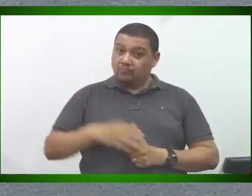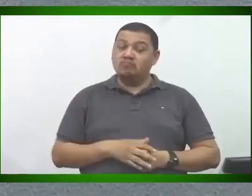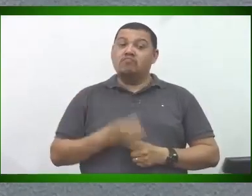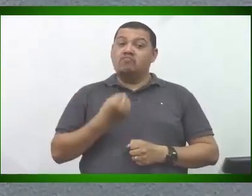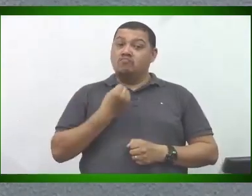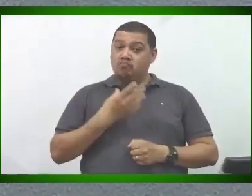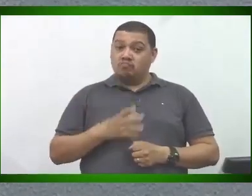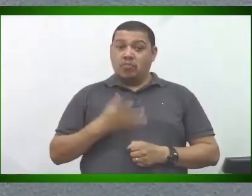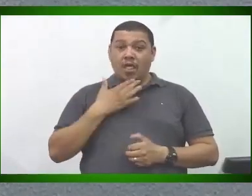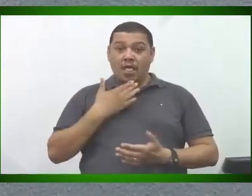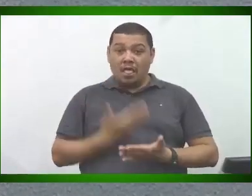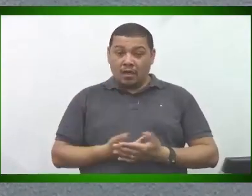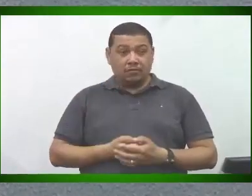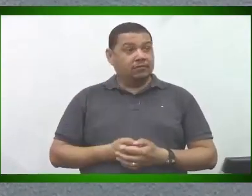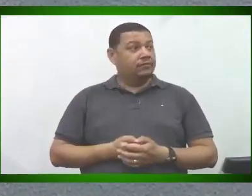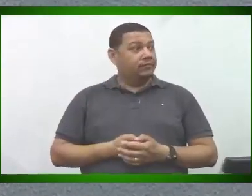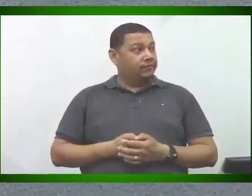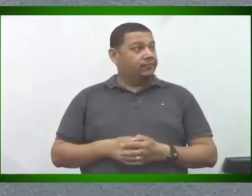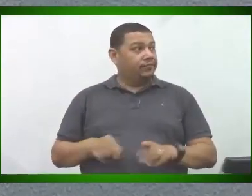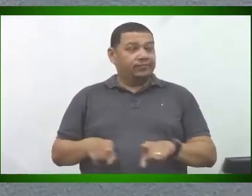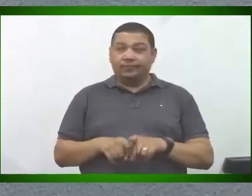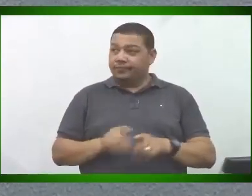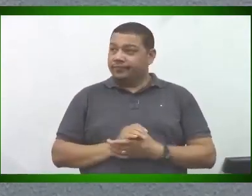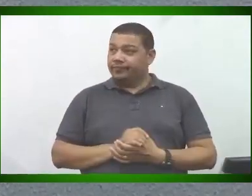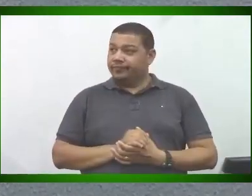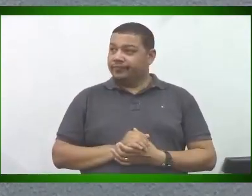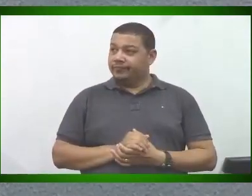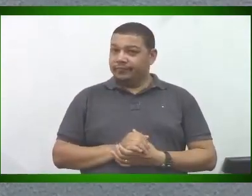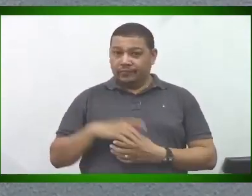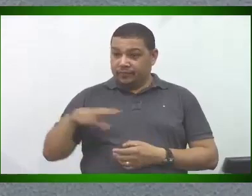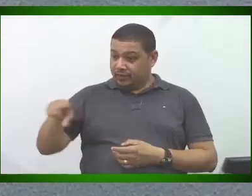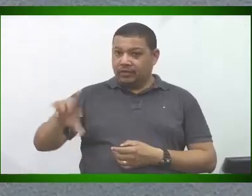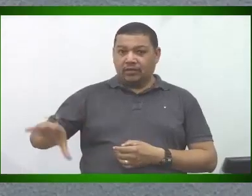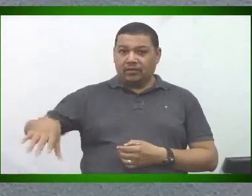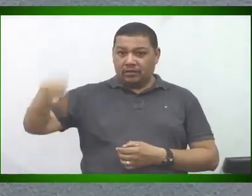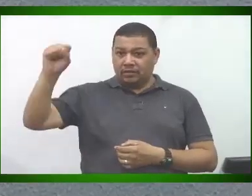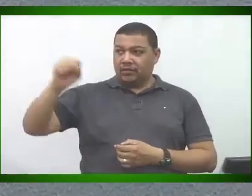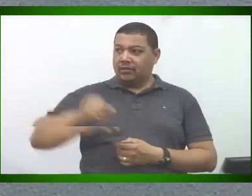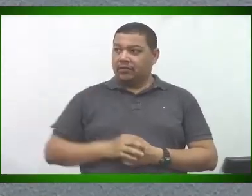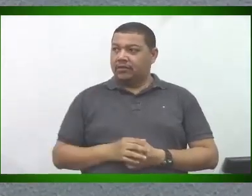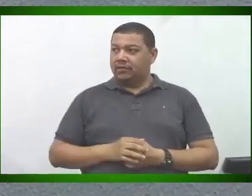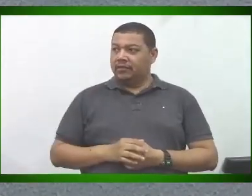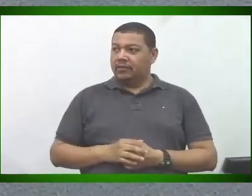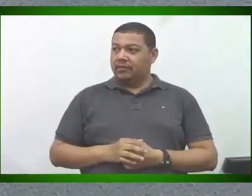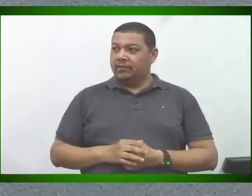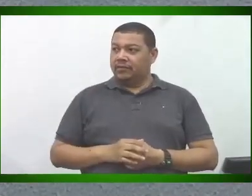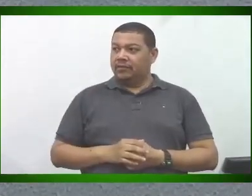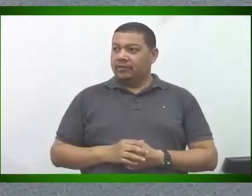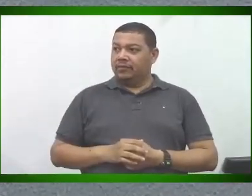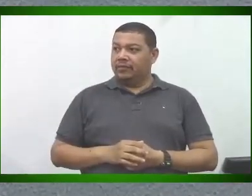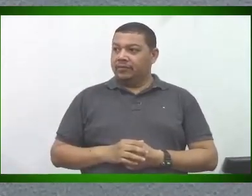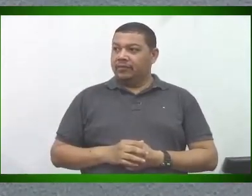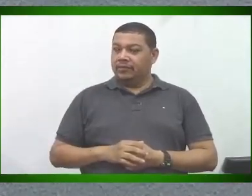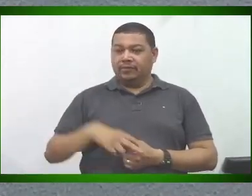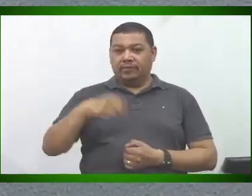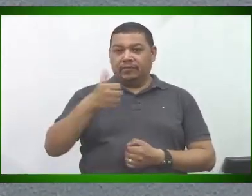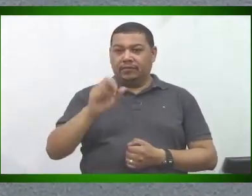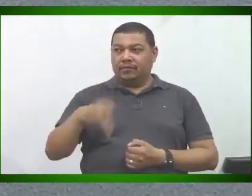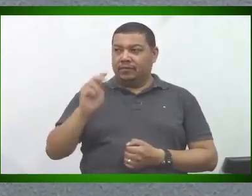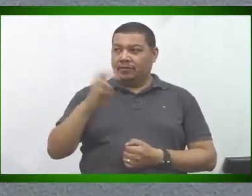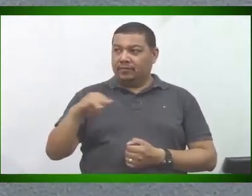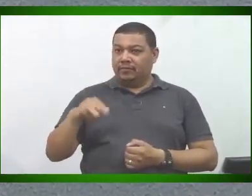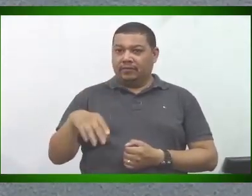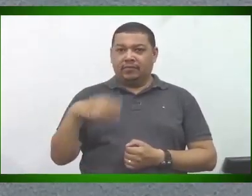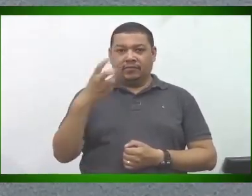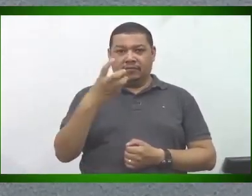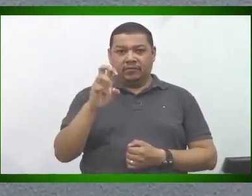aqui parabenizar a equipe. E o rapaz também, que foi campeão lá de 10 quilômetros, fez em 35 minutos. Estão